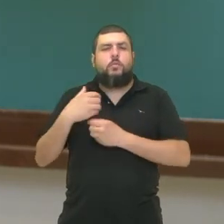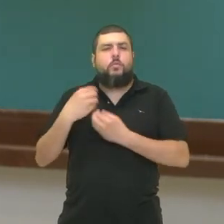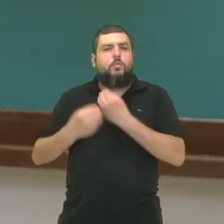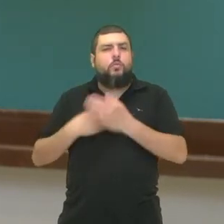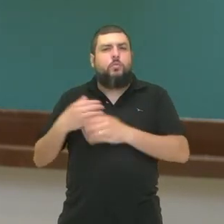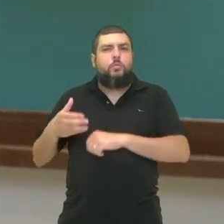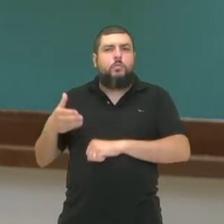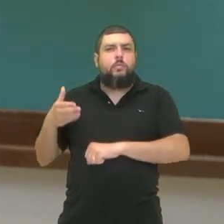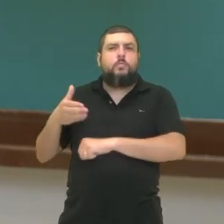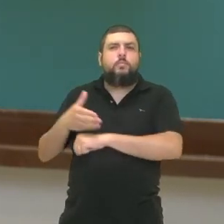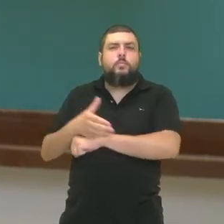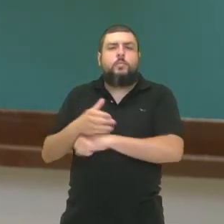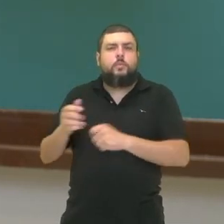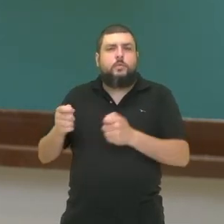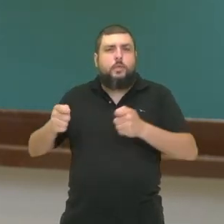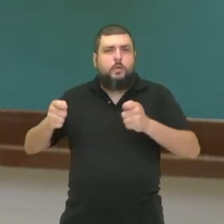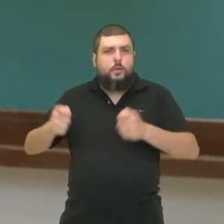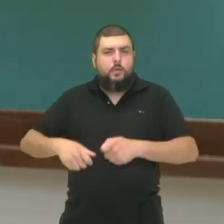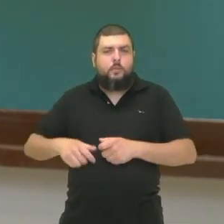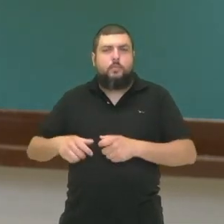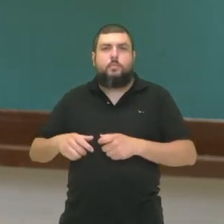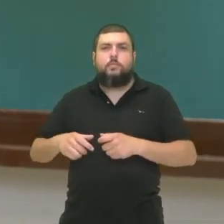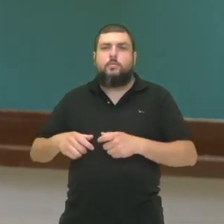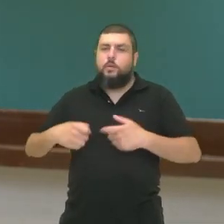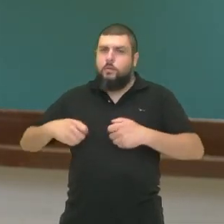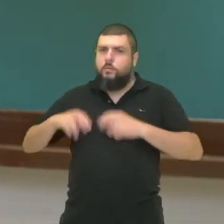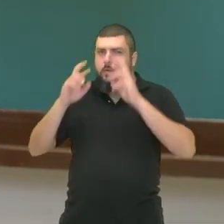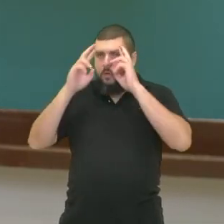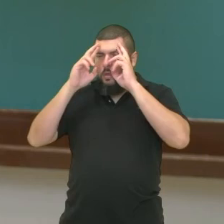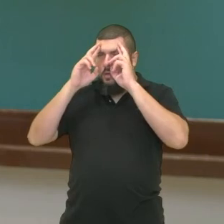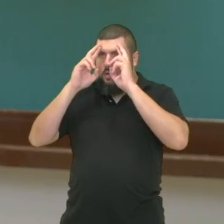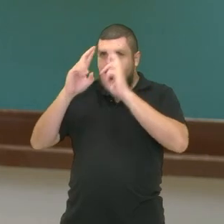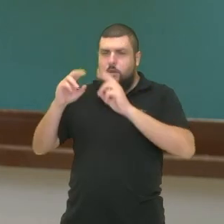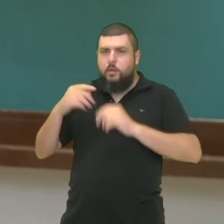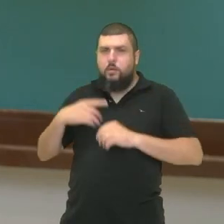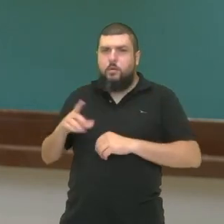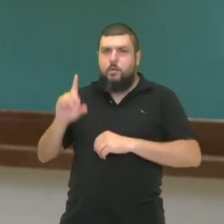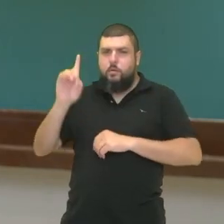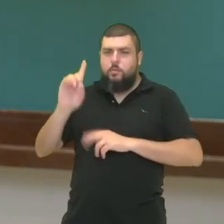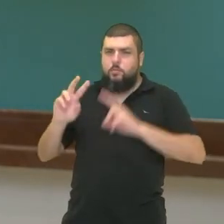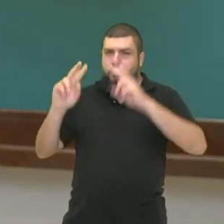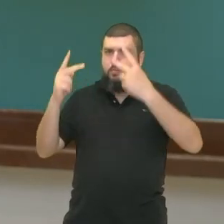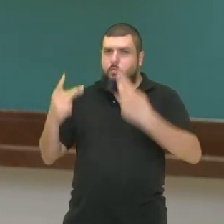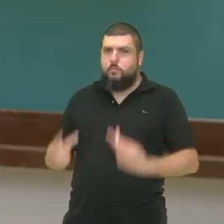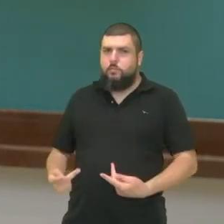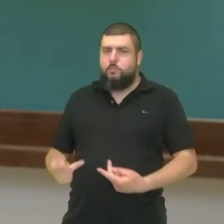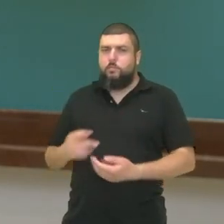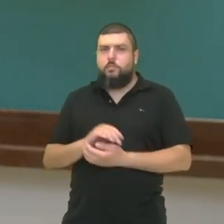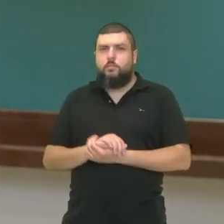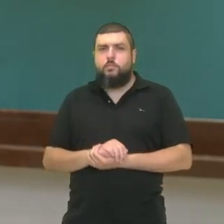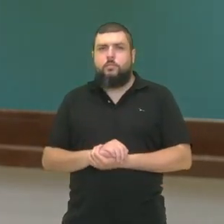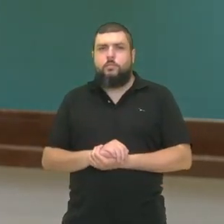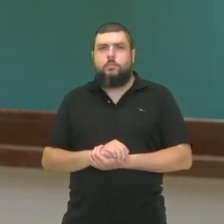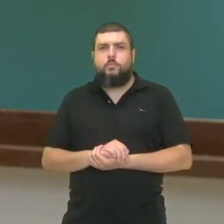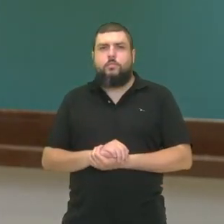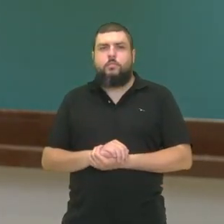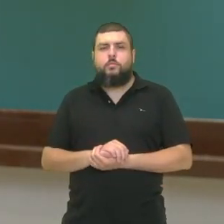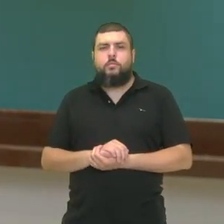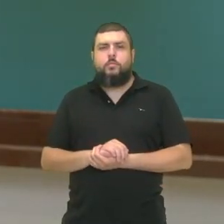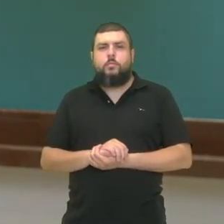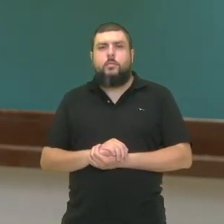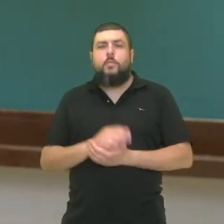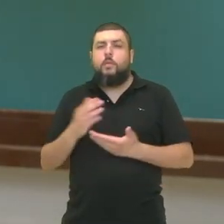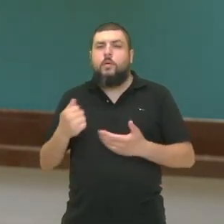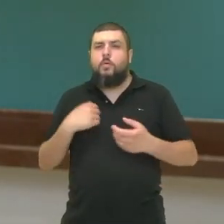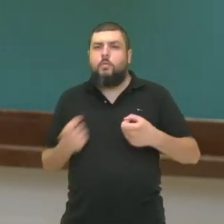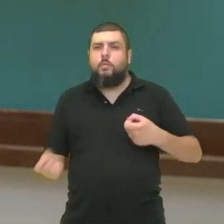intervenção viável que respeite os direitos civis e a dignidade humana. Então, retomando a tua tese